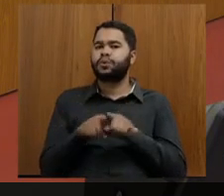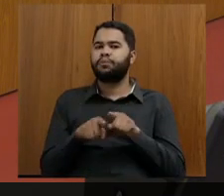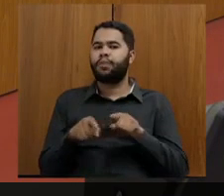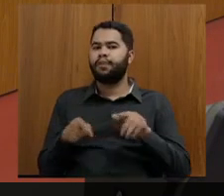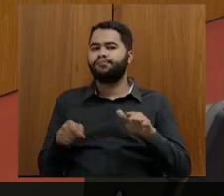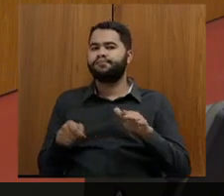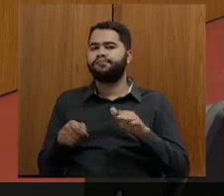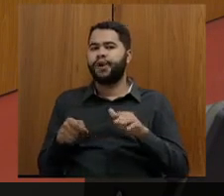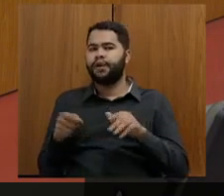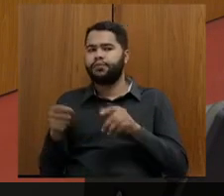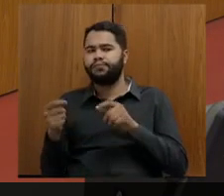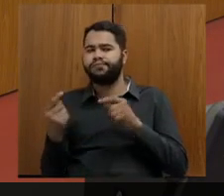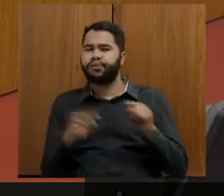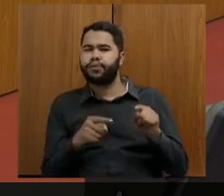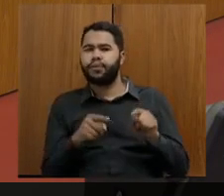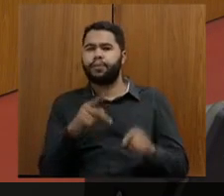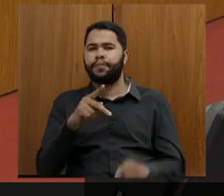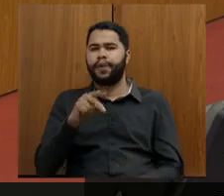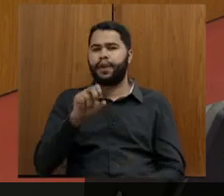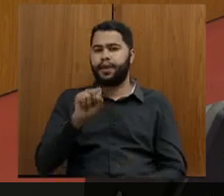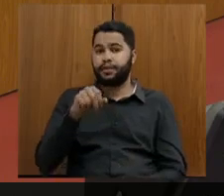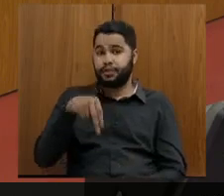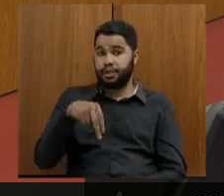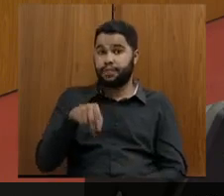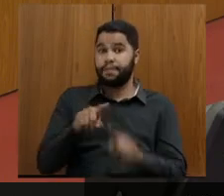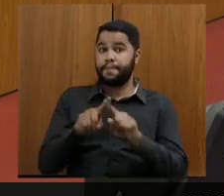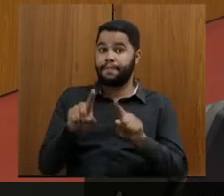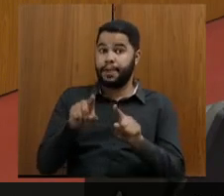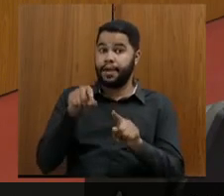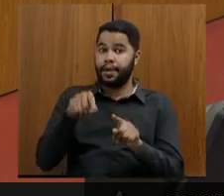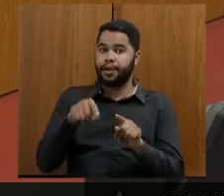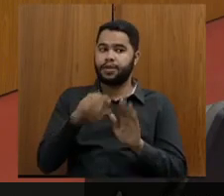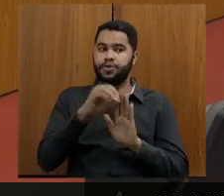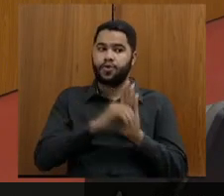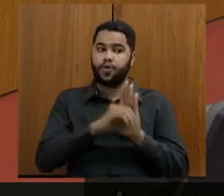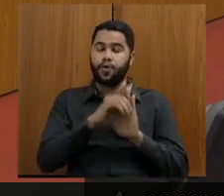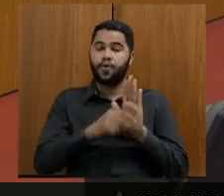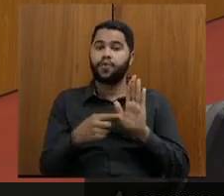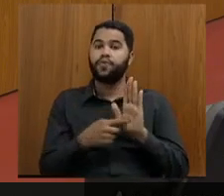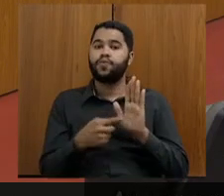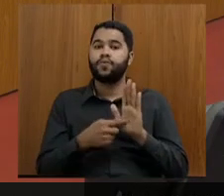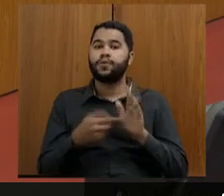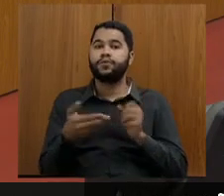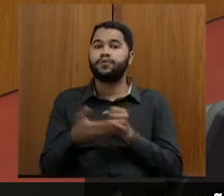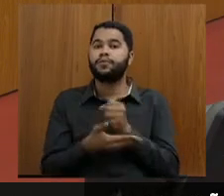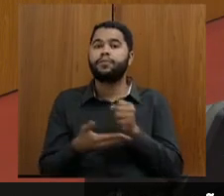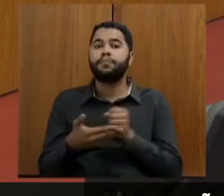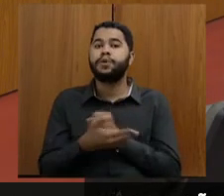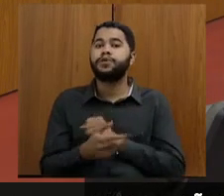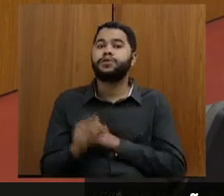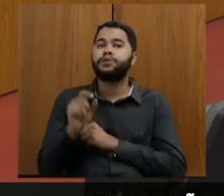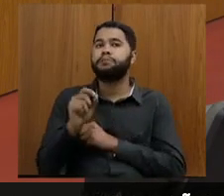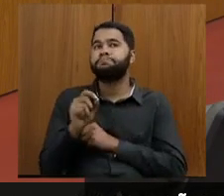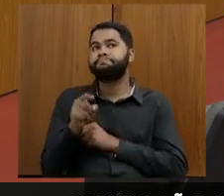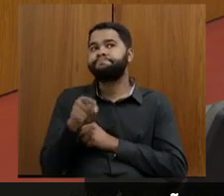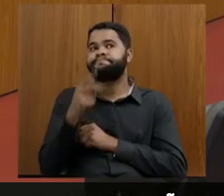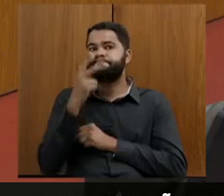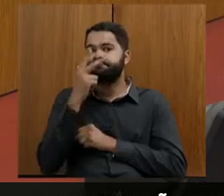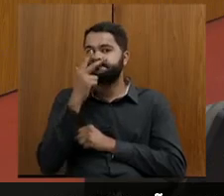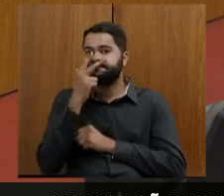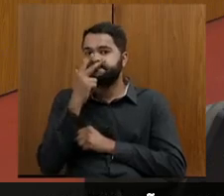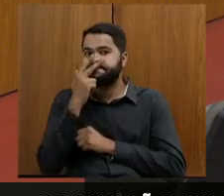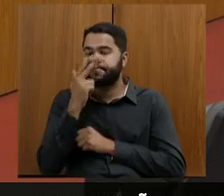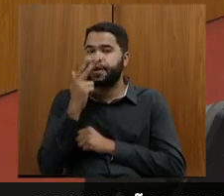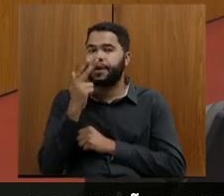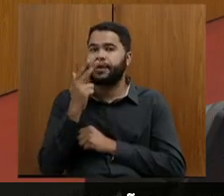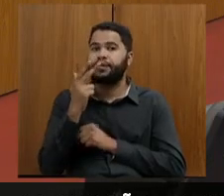calote no ipsm só que este Ofício foi baseado em pareceres